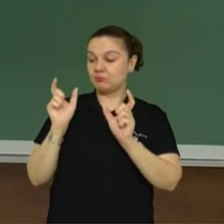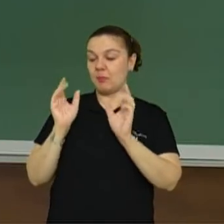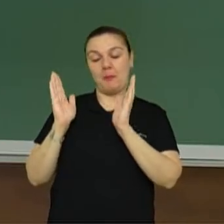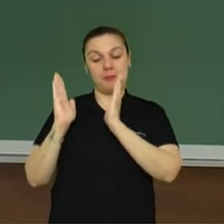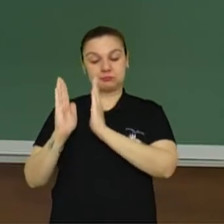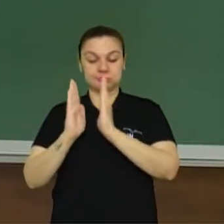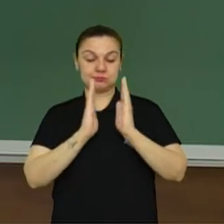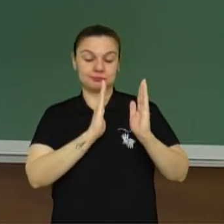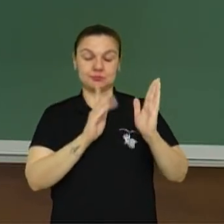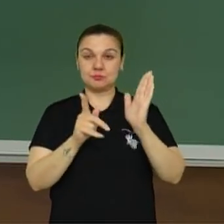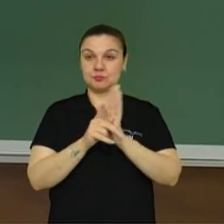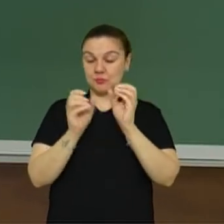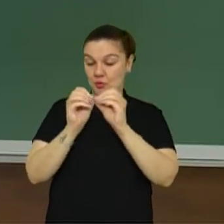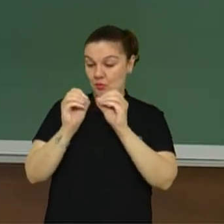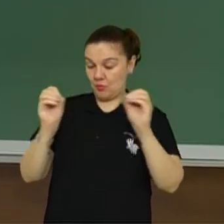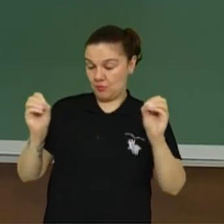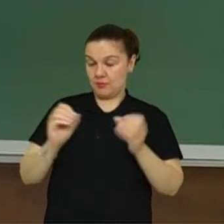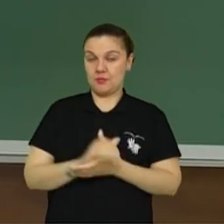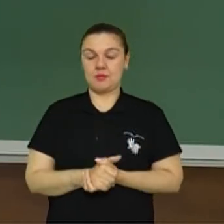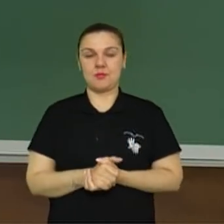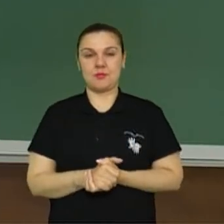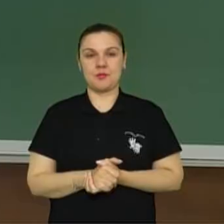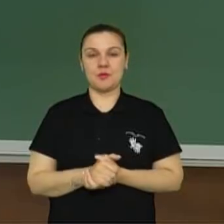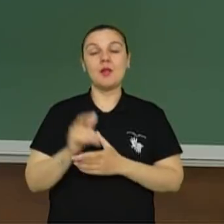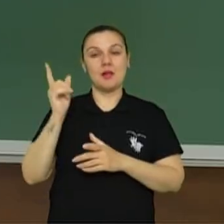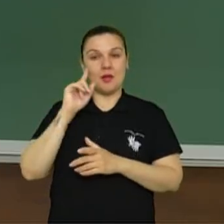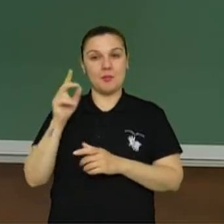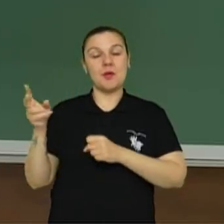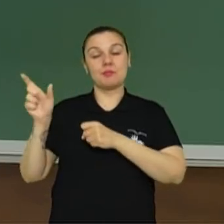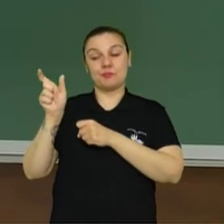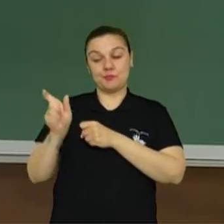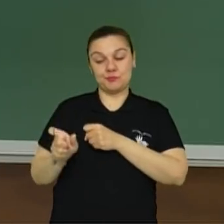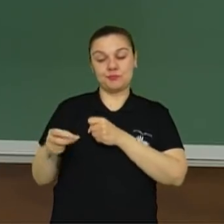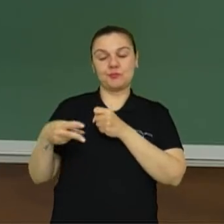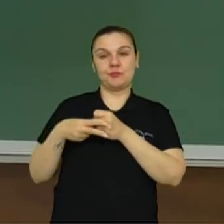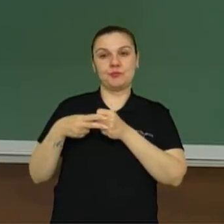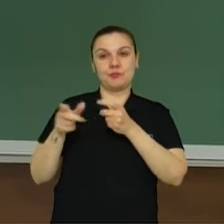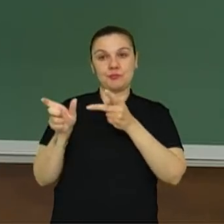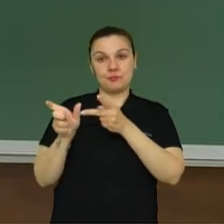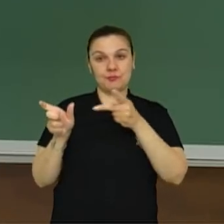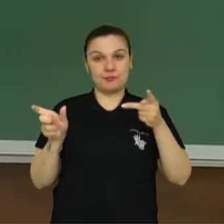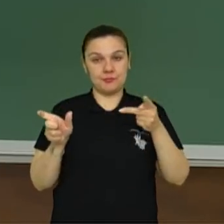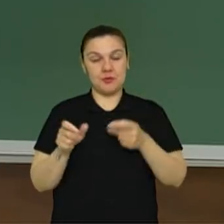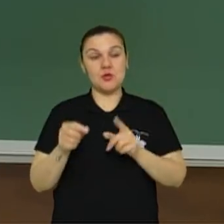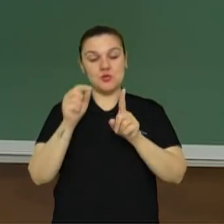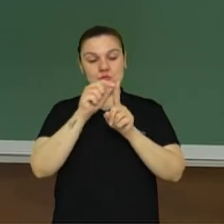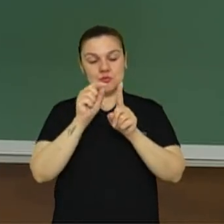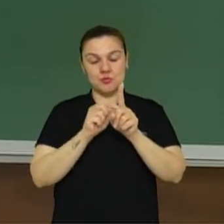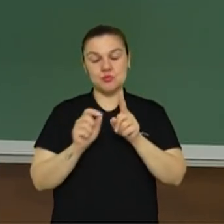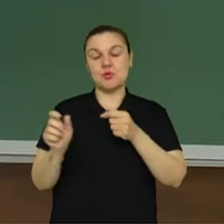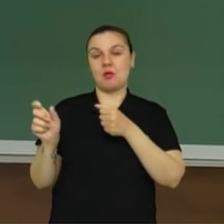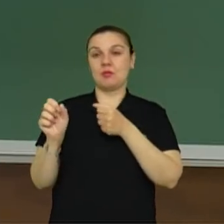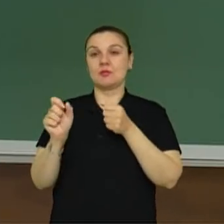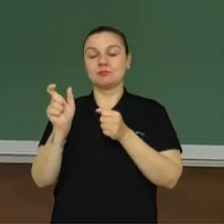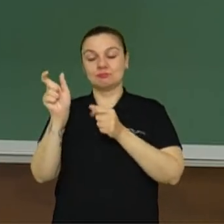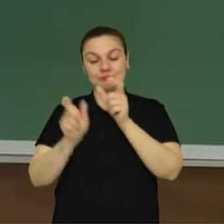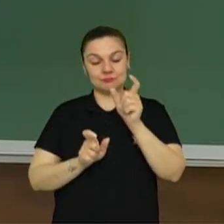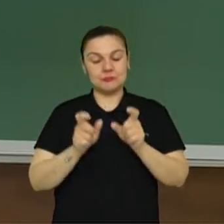da oração, quais são eles? Sujeito, verbo e predicado. E os tipos de sujeito, lembra lá?